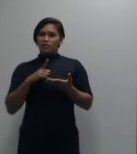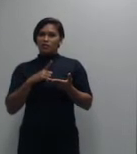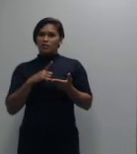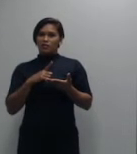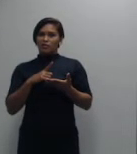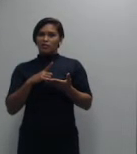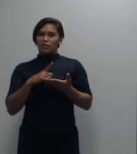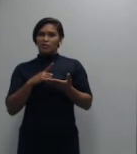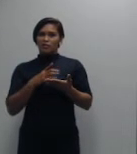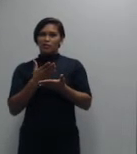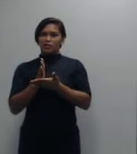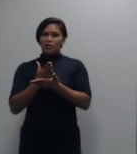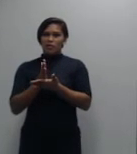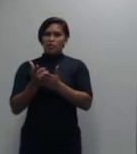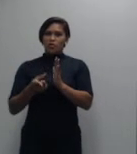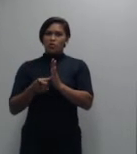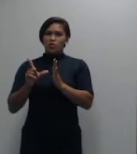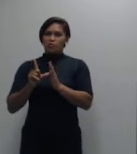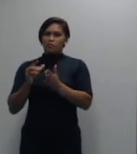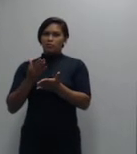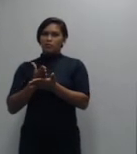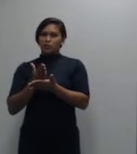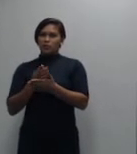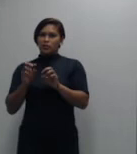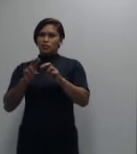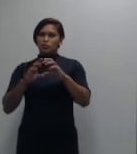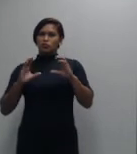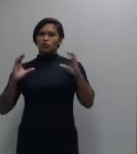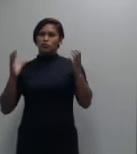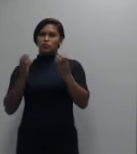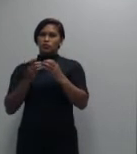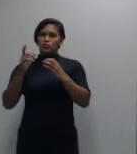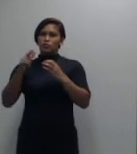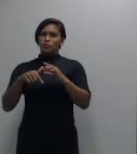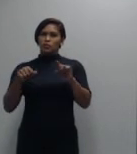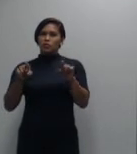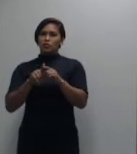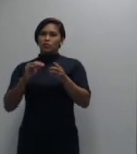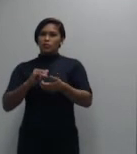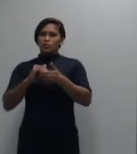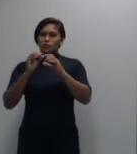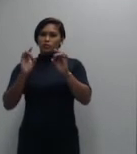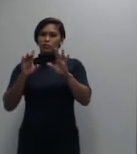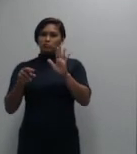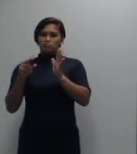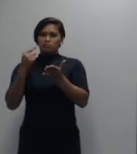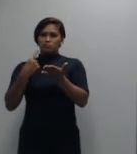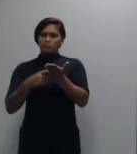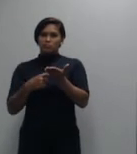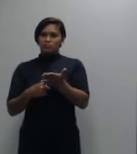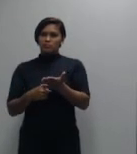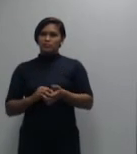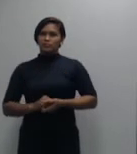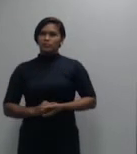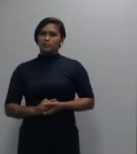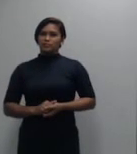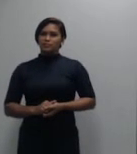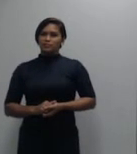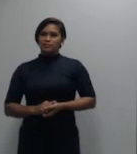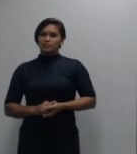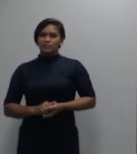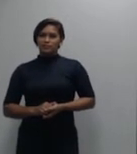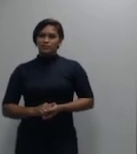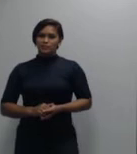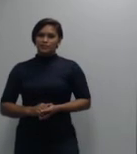alguns precedentes da nossa cor também é aplicado um e